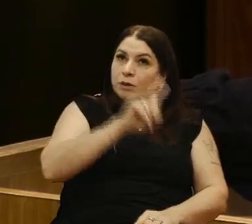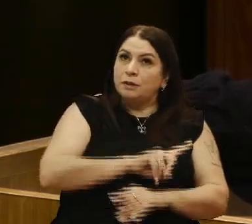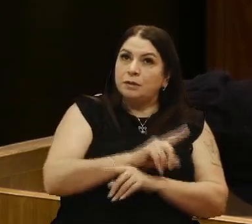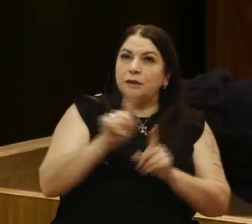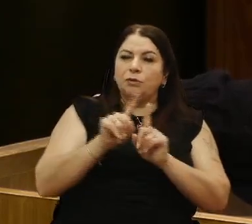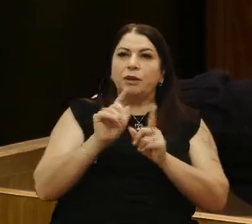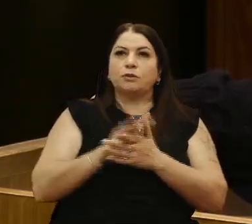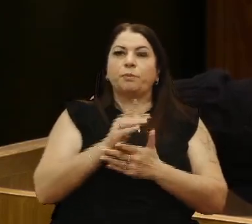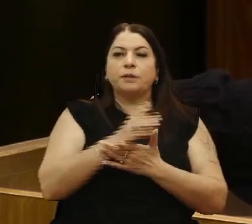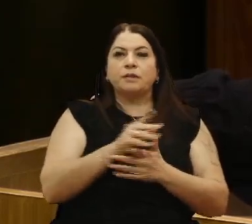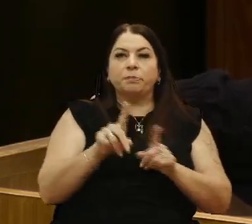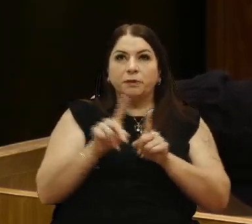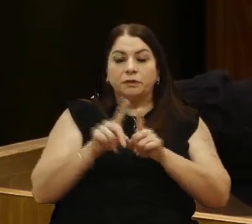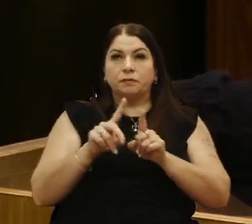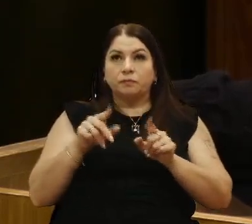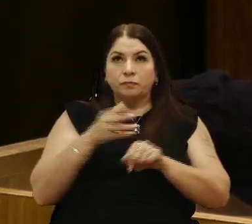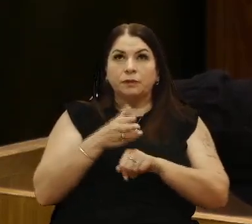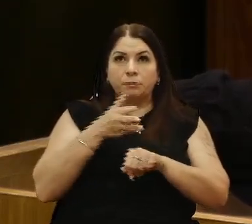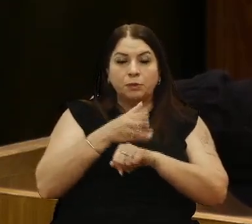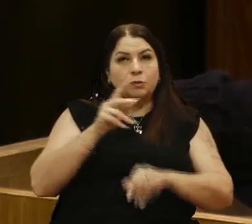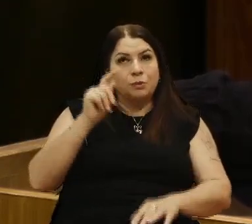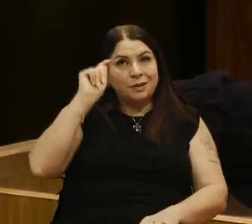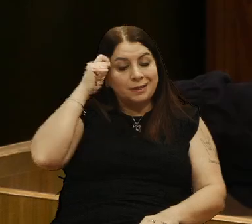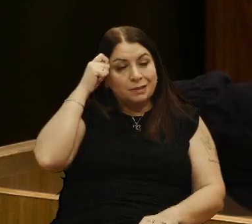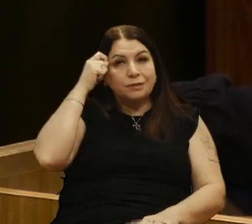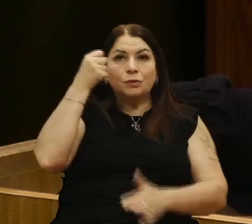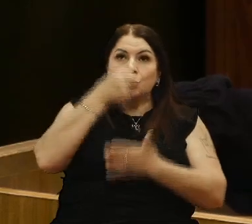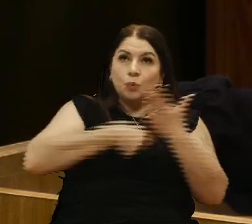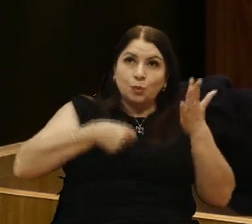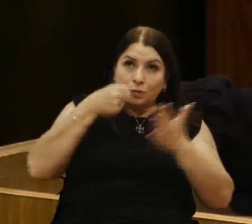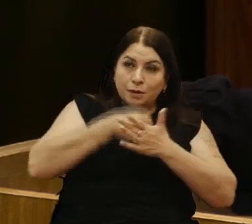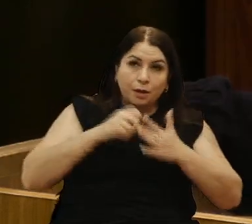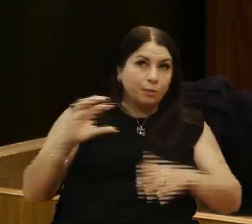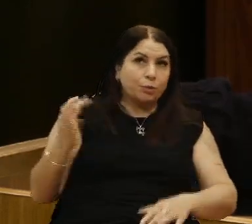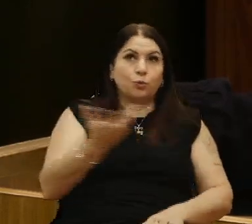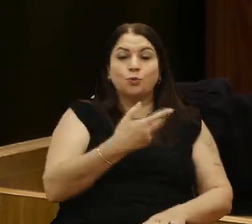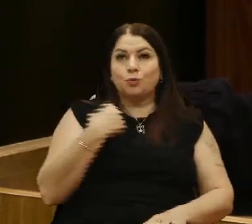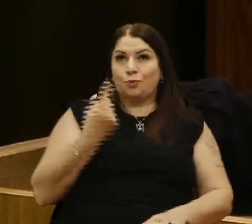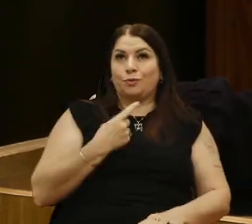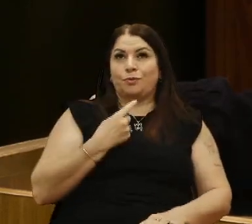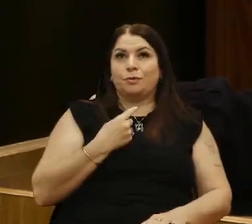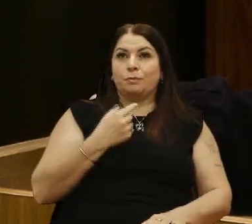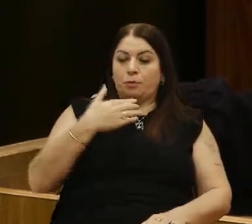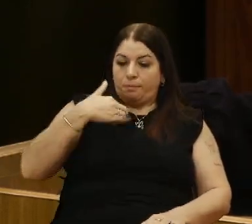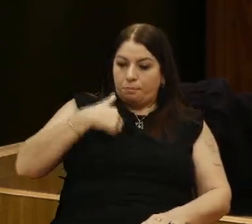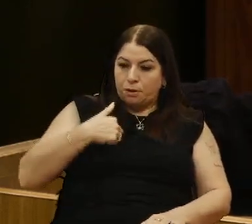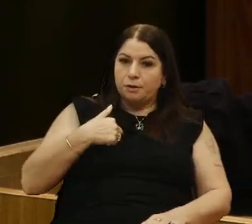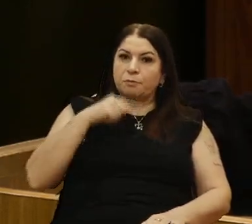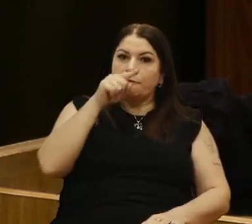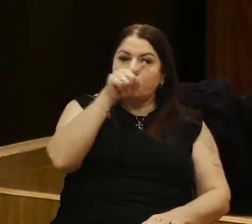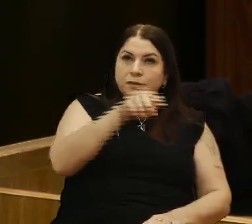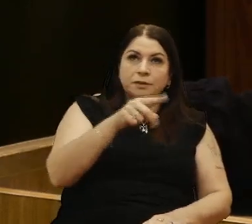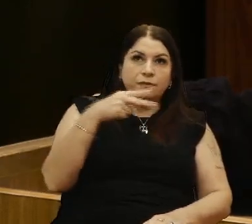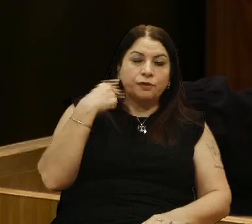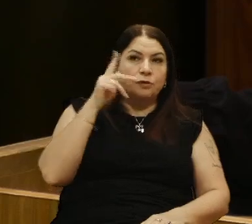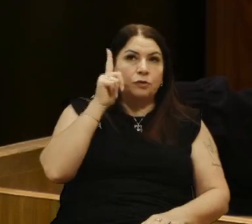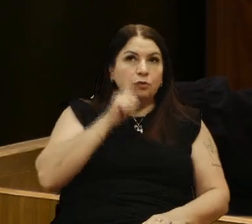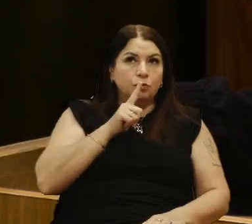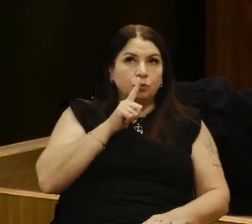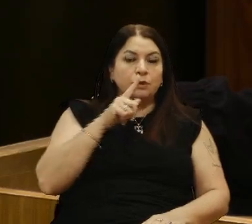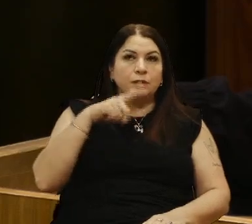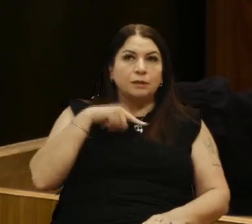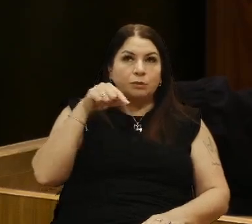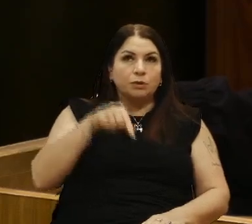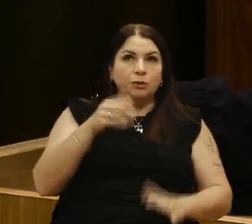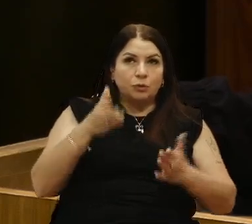para falar dessas pessoas negras que lutaram por todos nós, por mim, por você, vereador Lucas, que